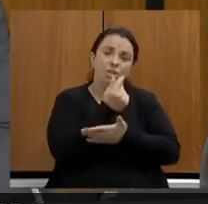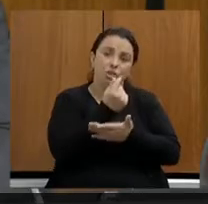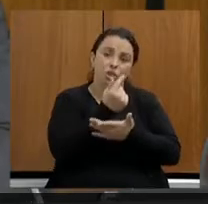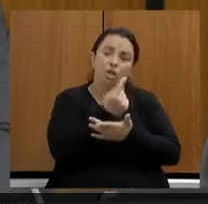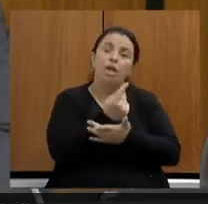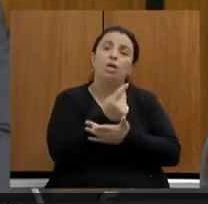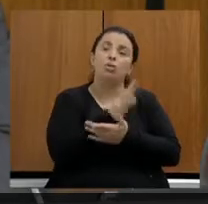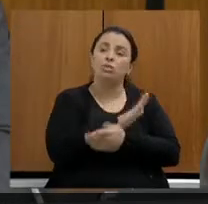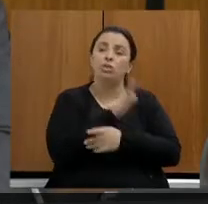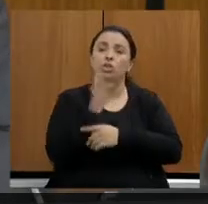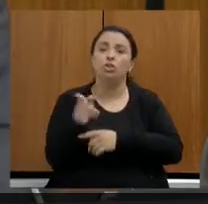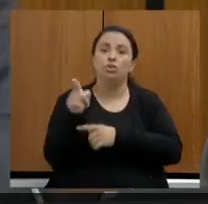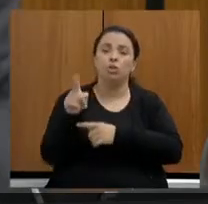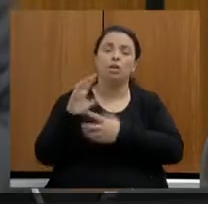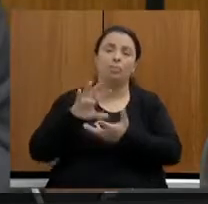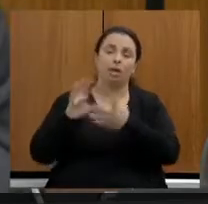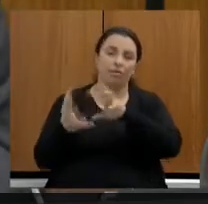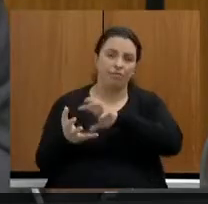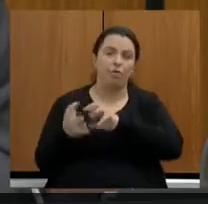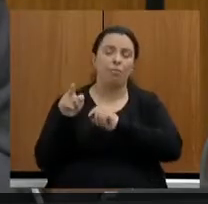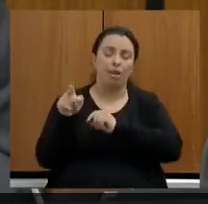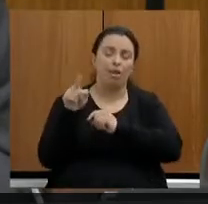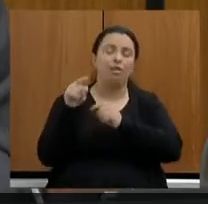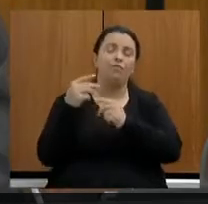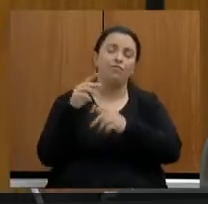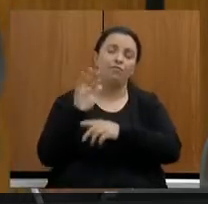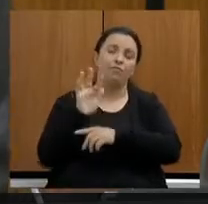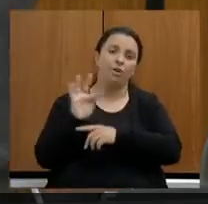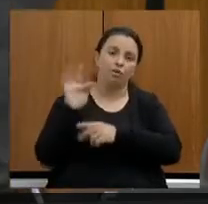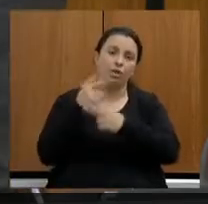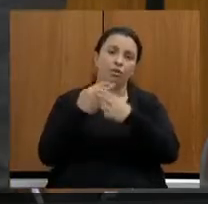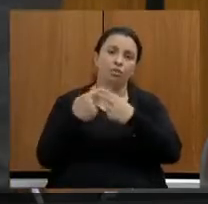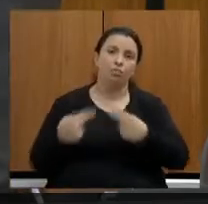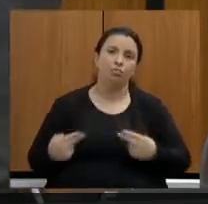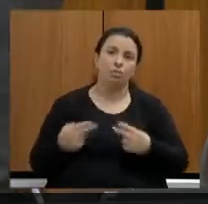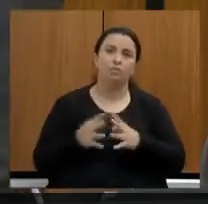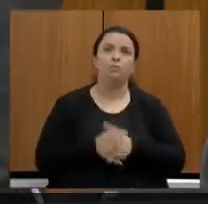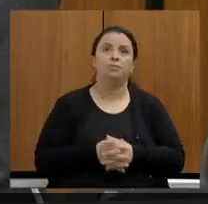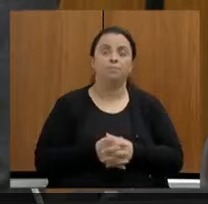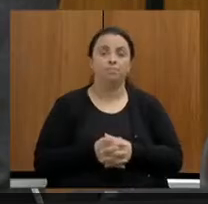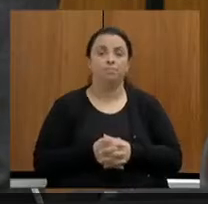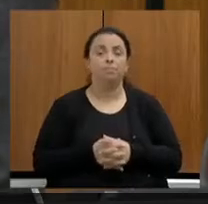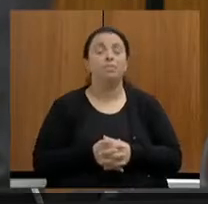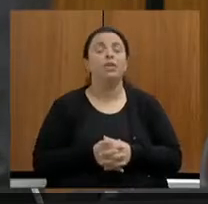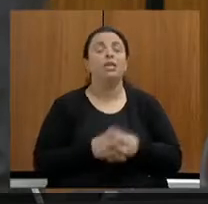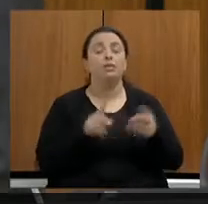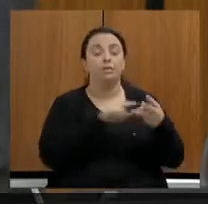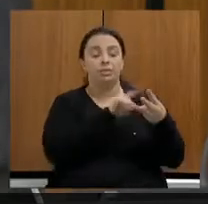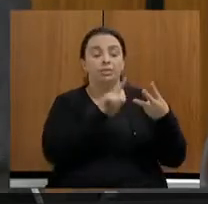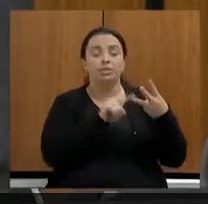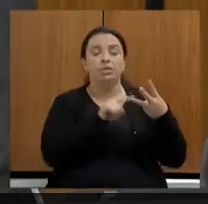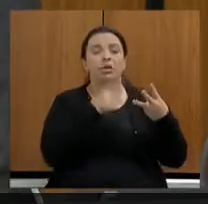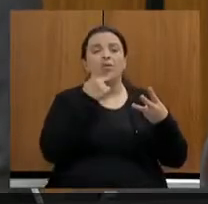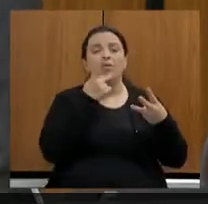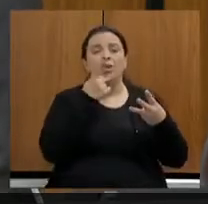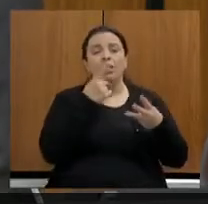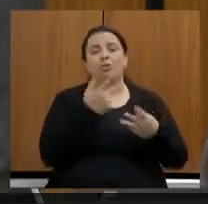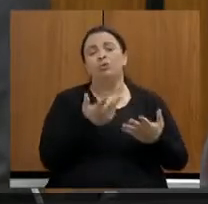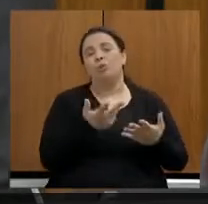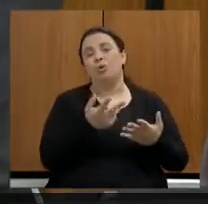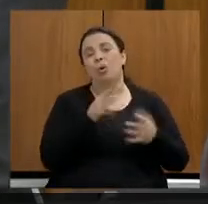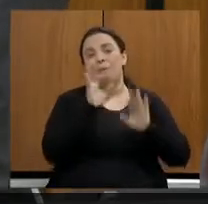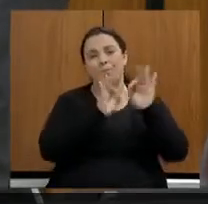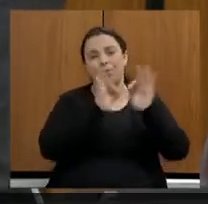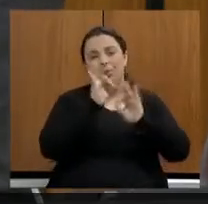dos programas que só ela apresentou o que queria falar sobre o programa mãos às obras Olha o Julia Fantástico